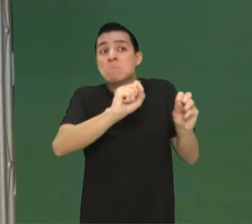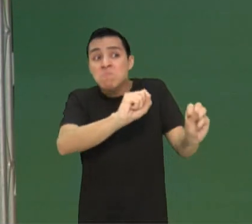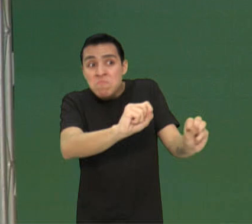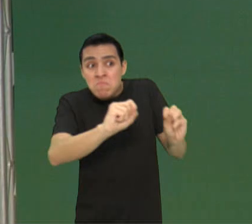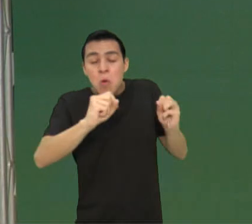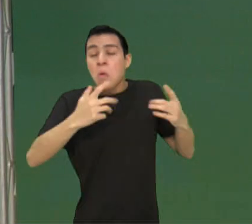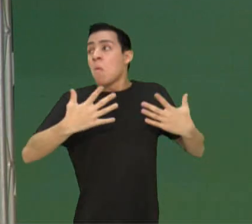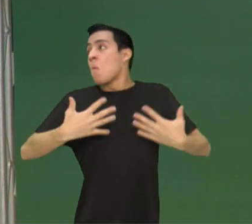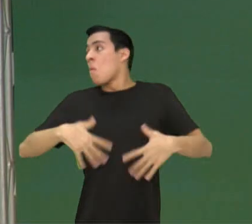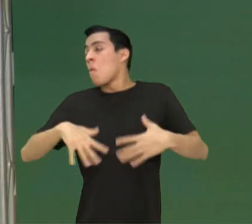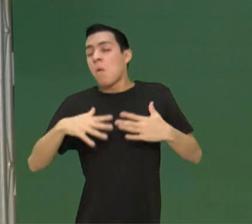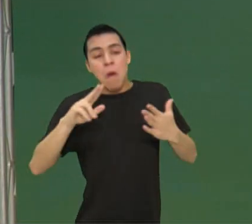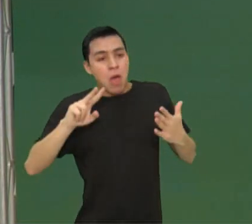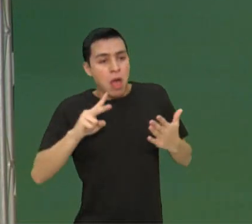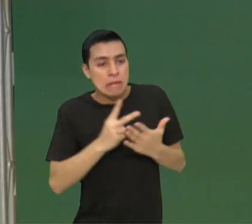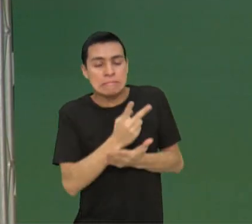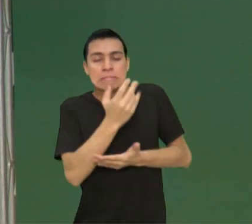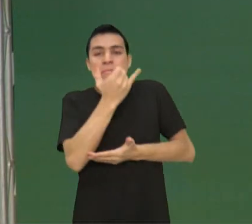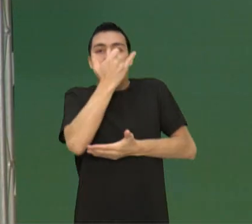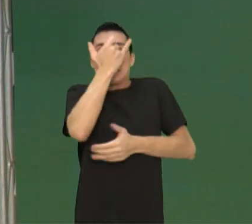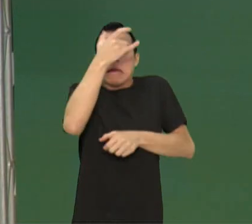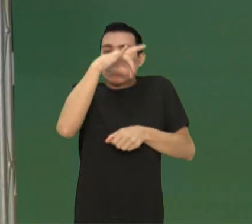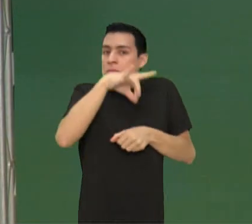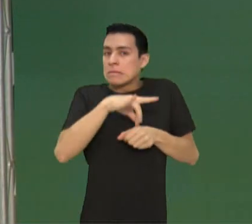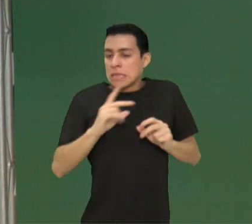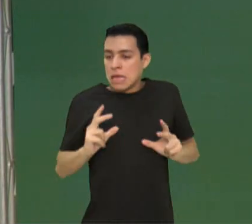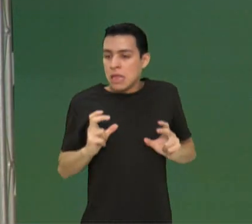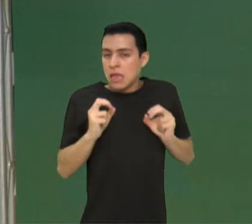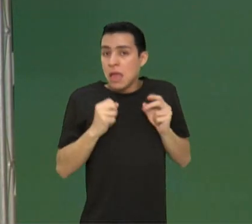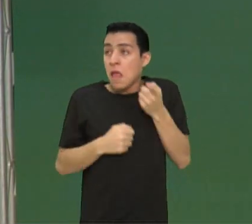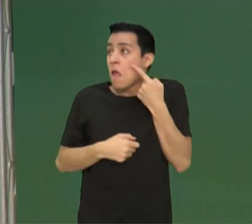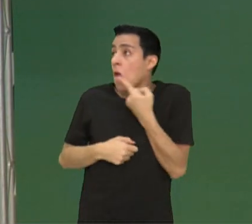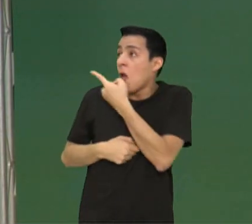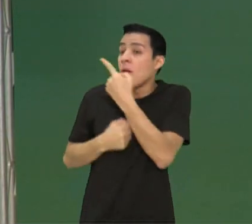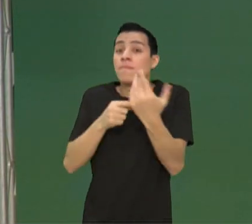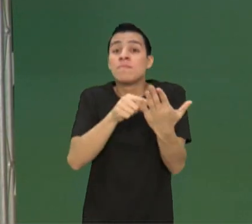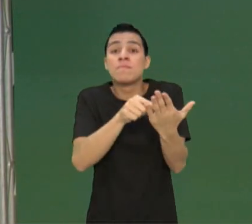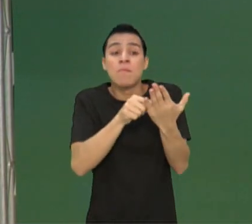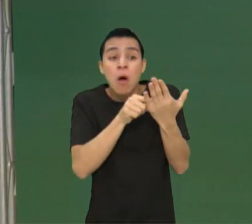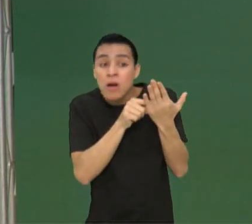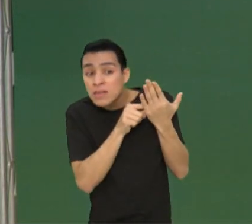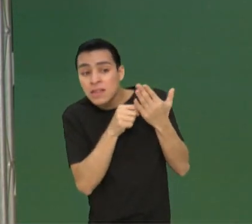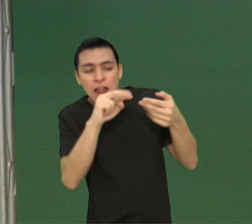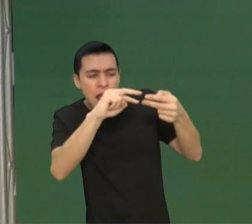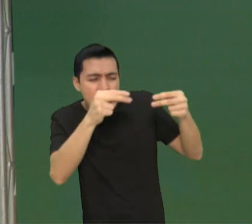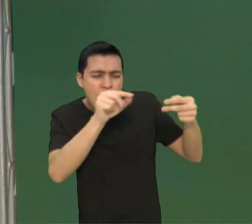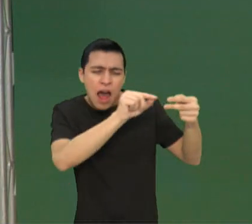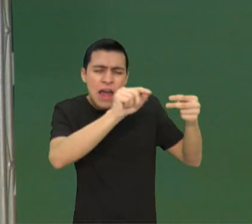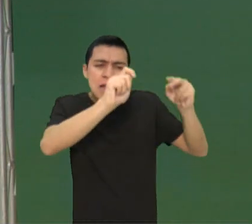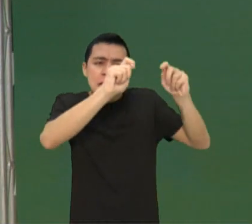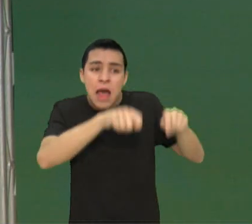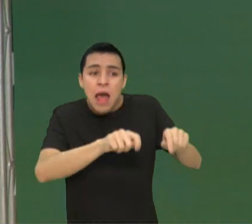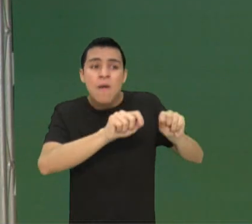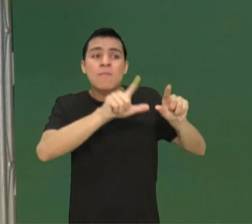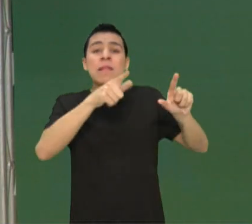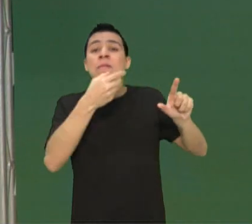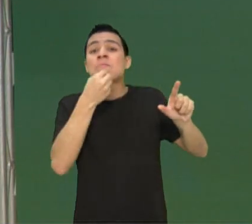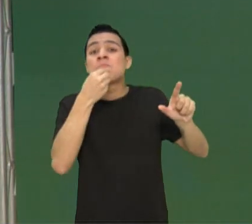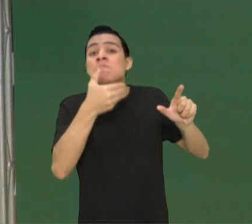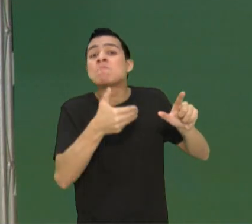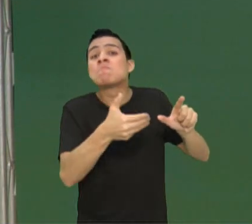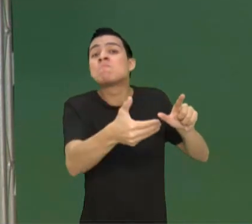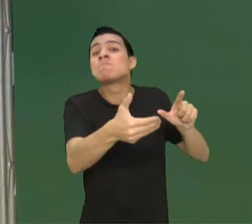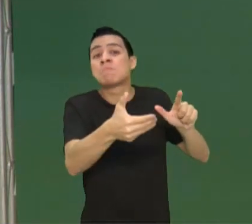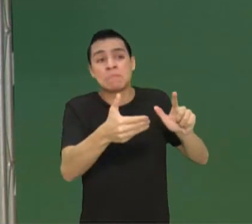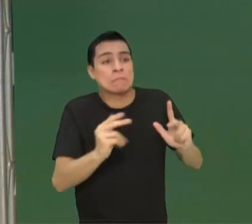de ter tal doença. Como aqui diz, indica um risco aumentado de câncer de mama. Então,